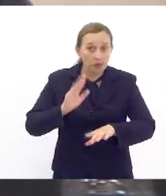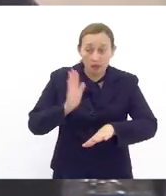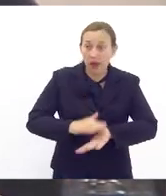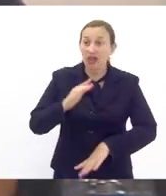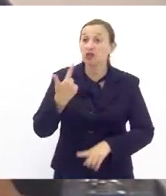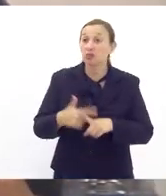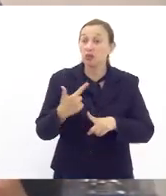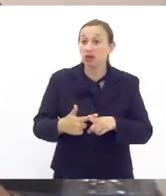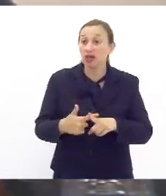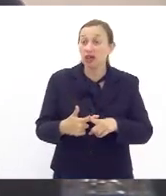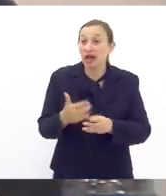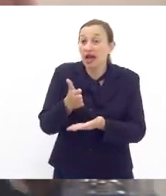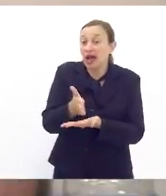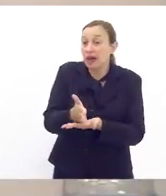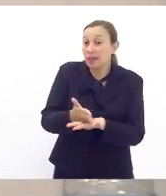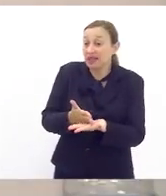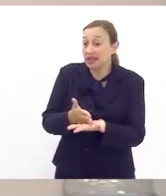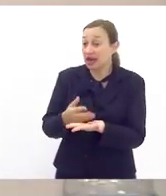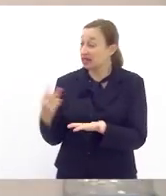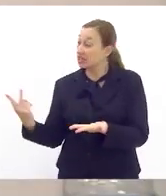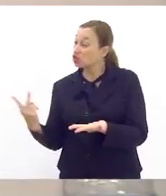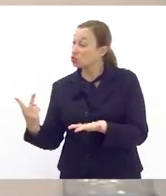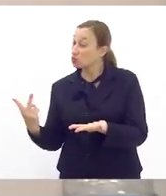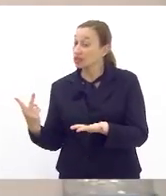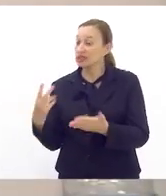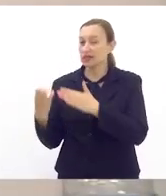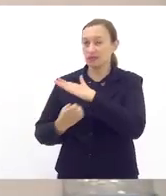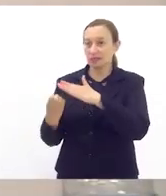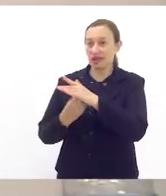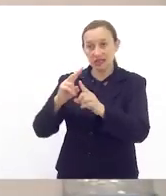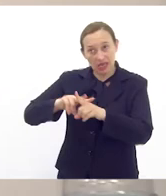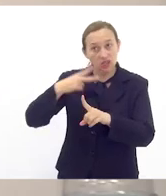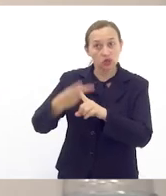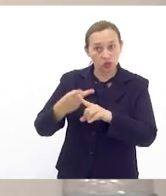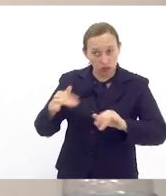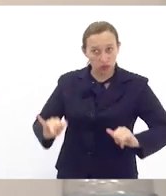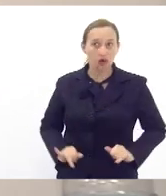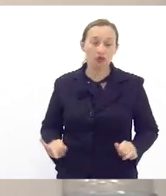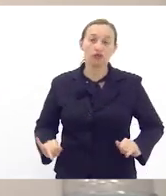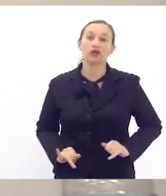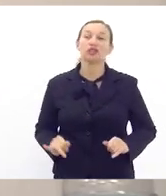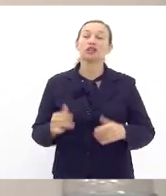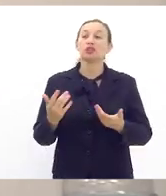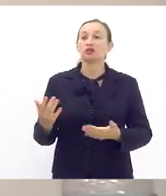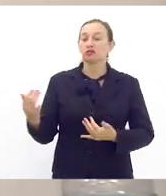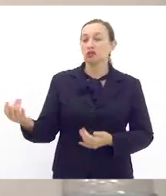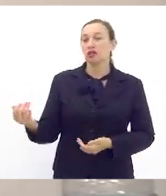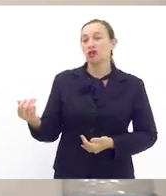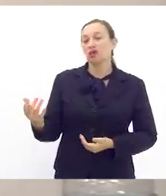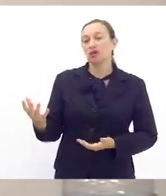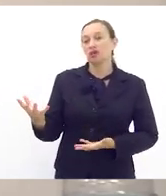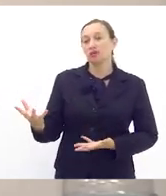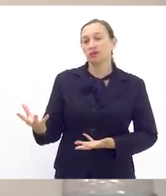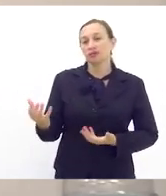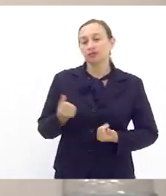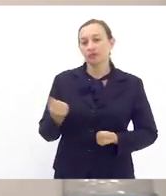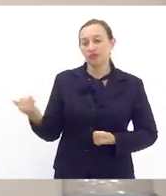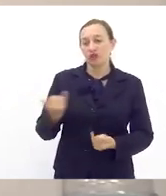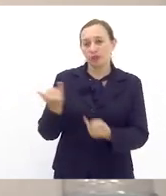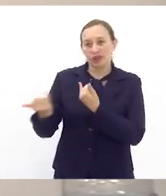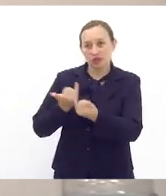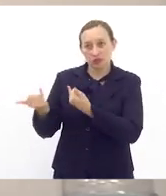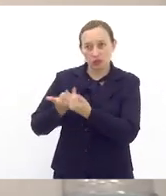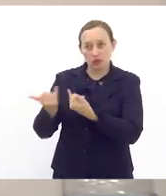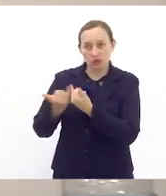parte da Light parte da enel sofre com as duas empresas e a gente recebeu casos no meu mandato de mães